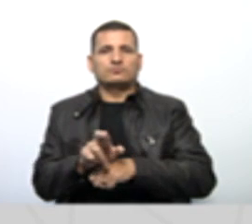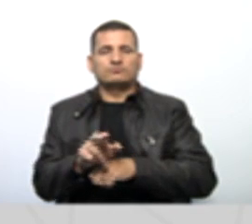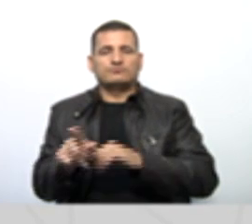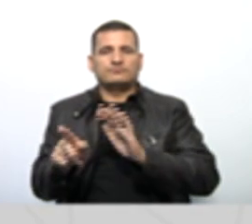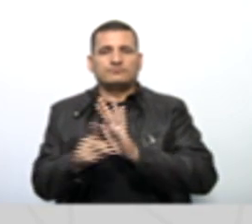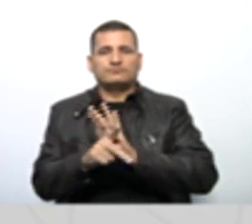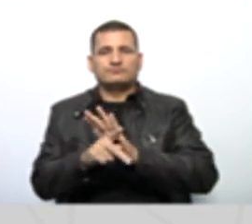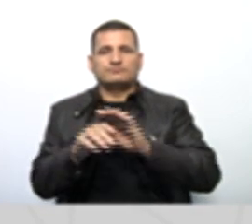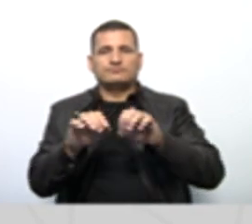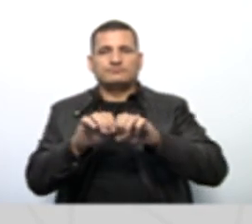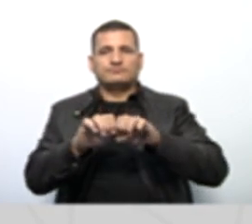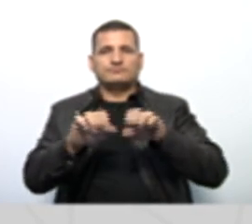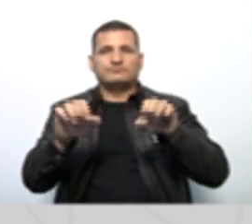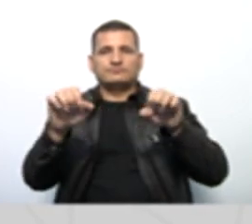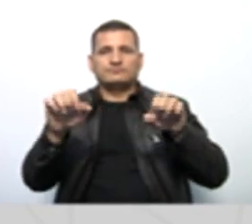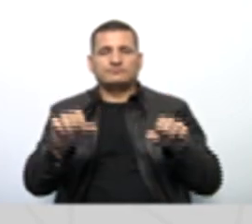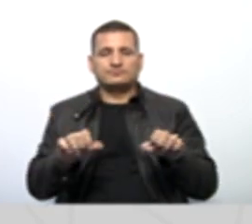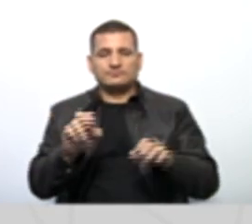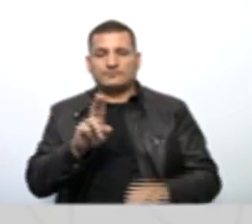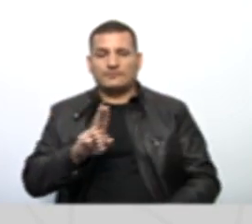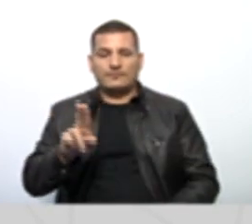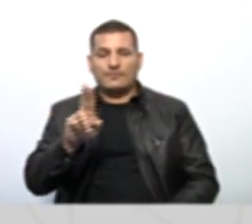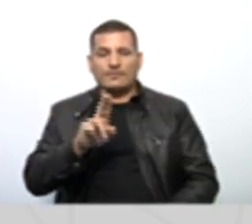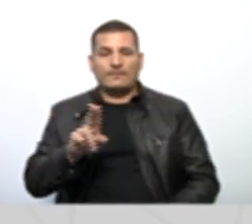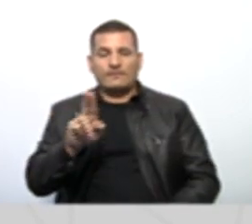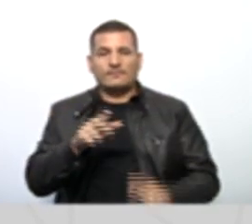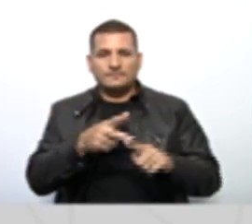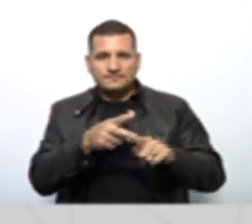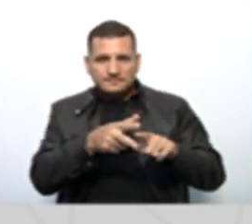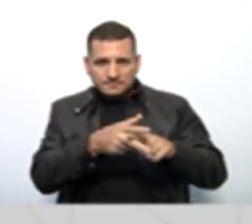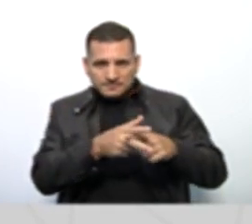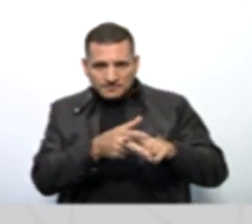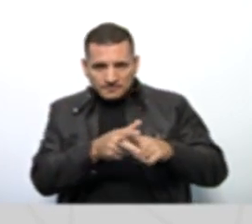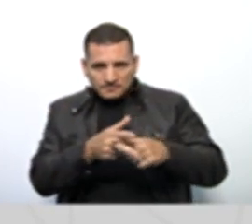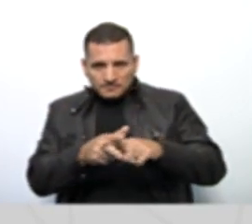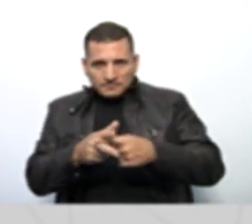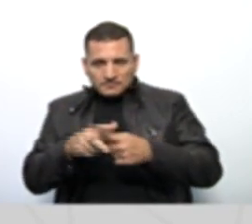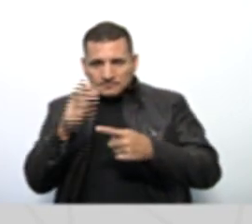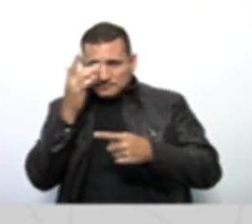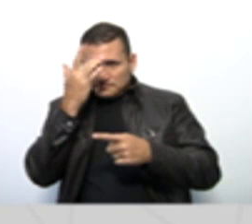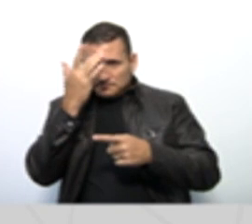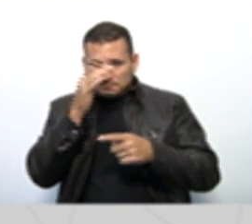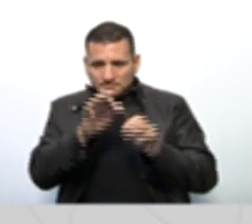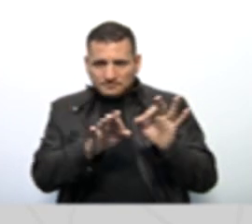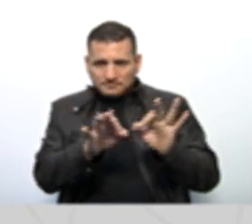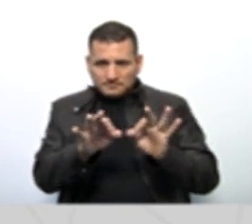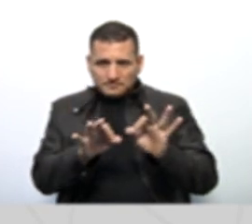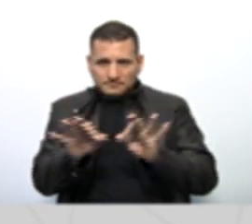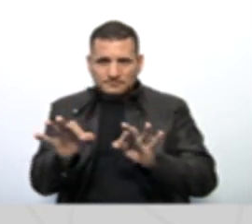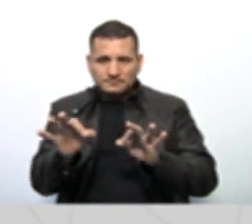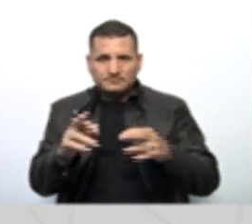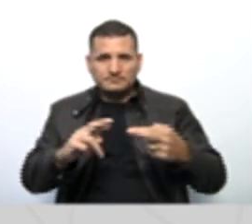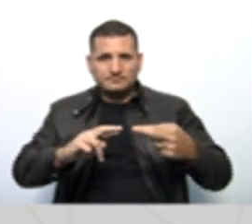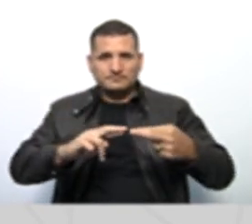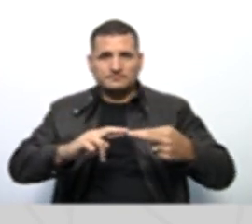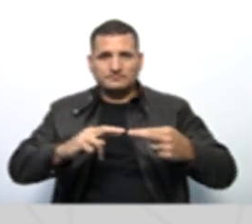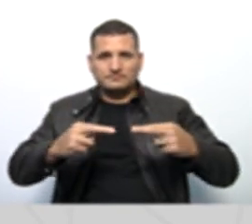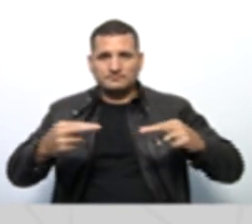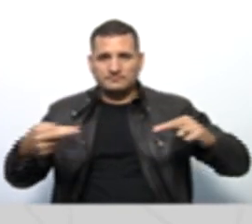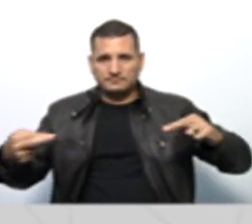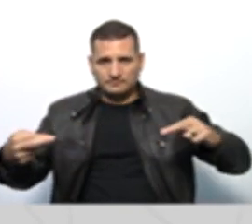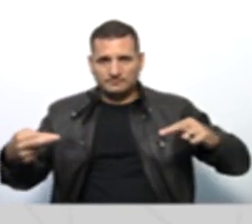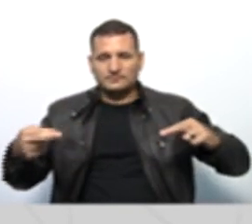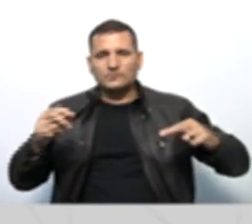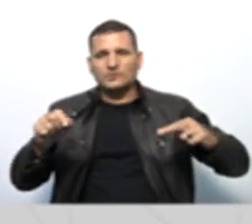que é utilizado para facilitar a instalação ea organização do caminhamento como que com os